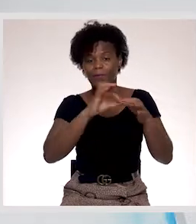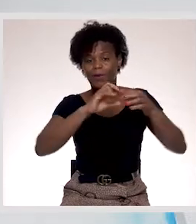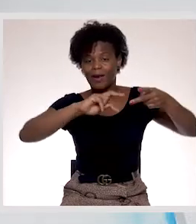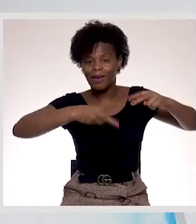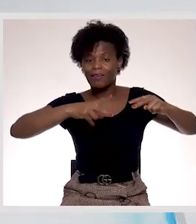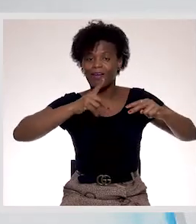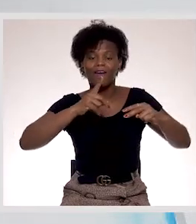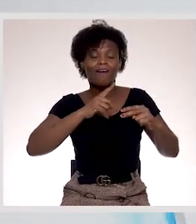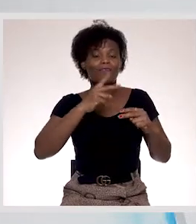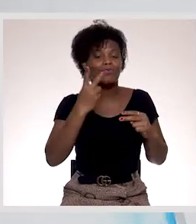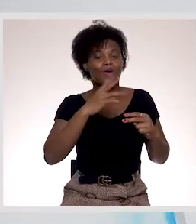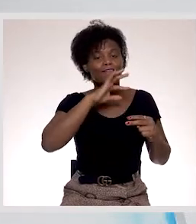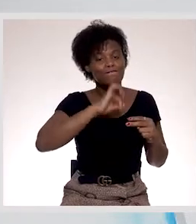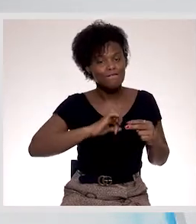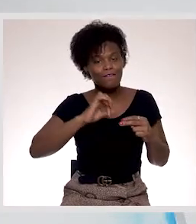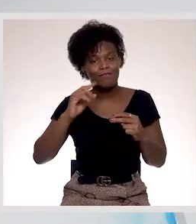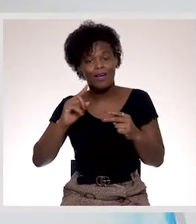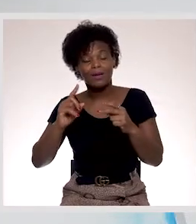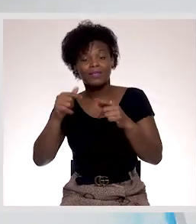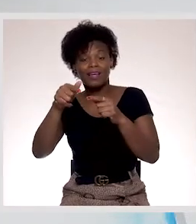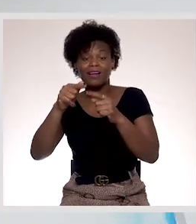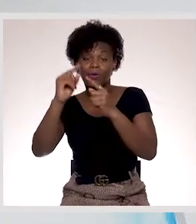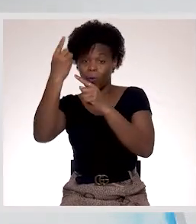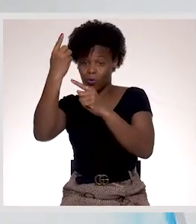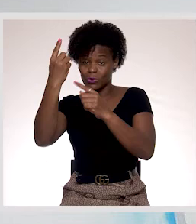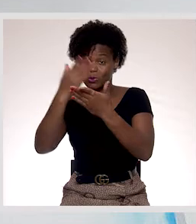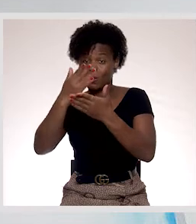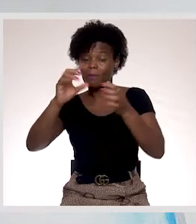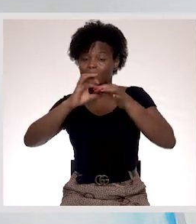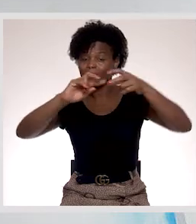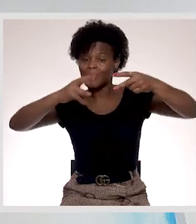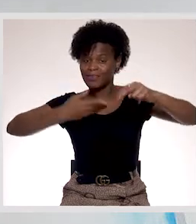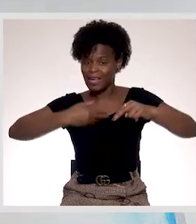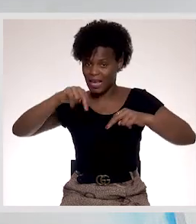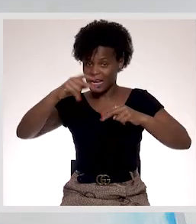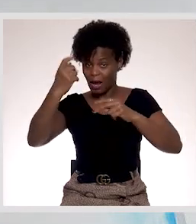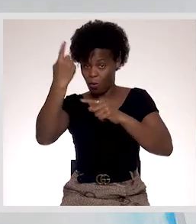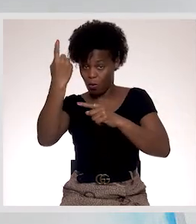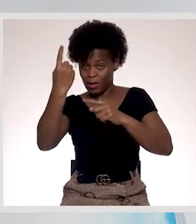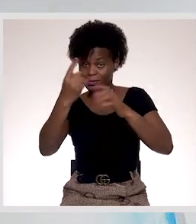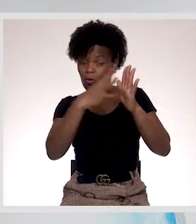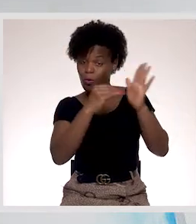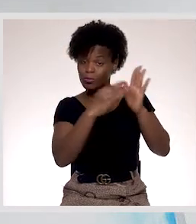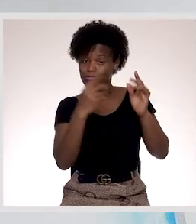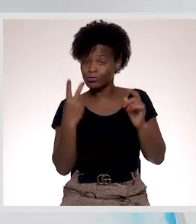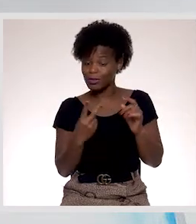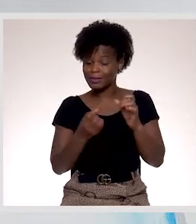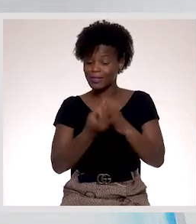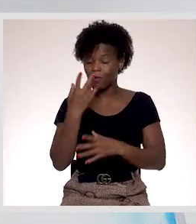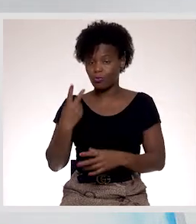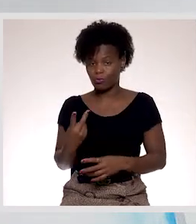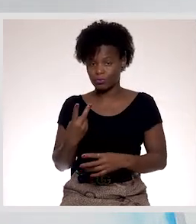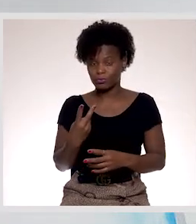de uma única só cadeia, ou de uma única só molécula de DNA. No entanto, o de se lembrar aqui é